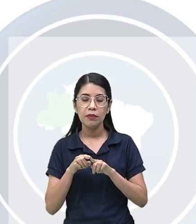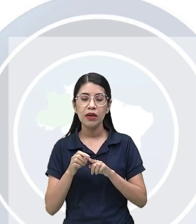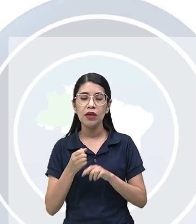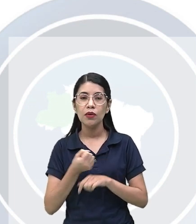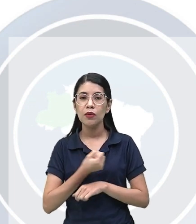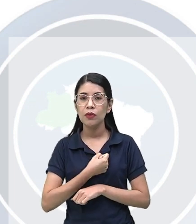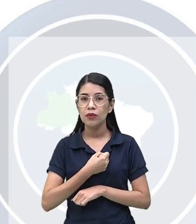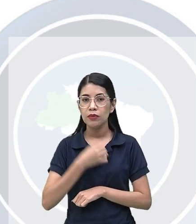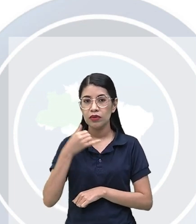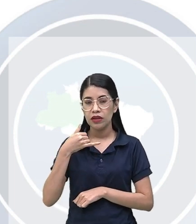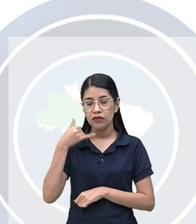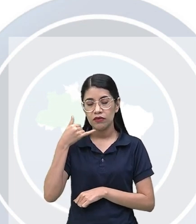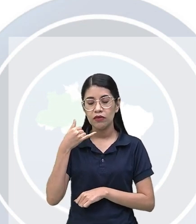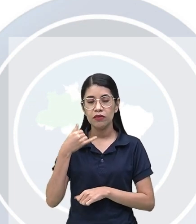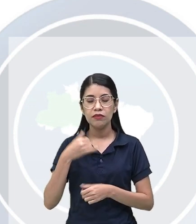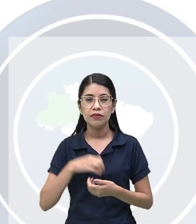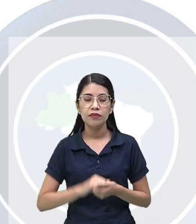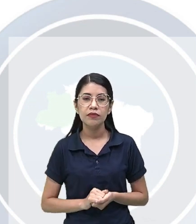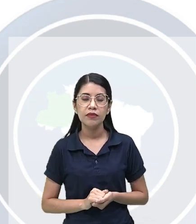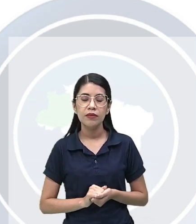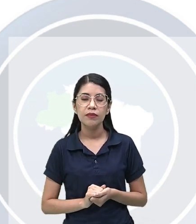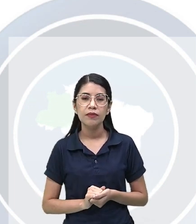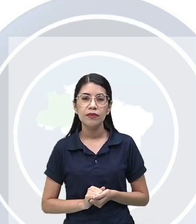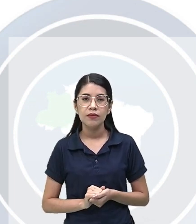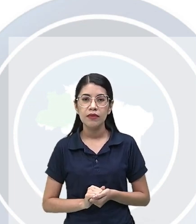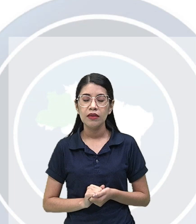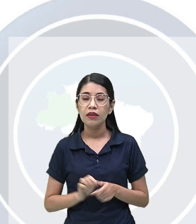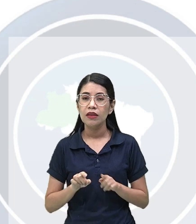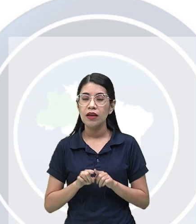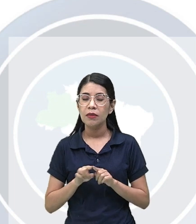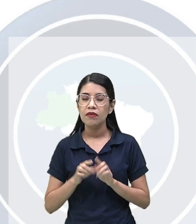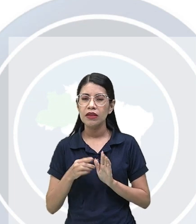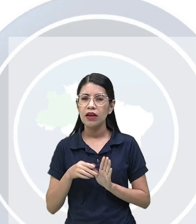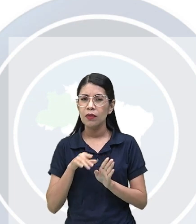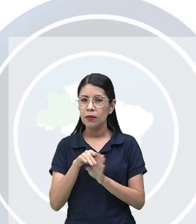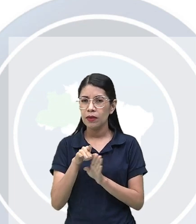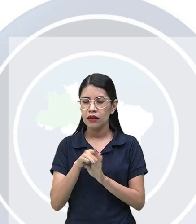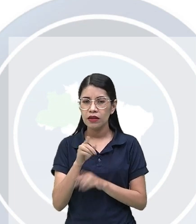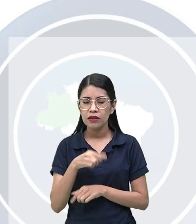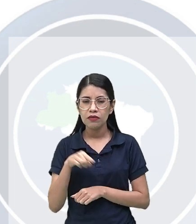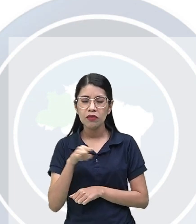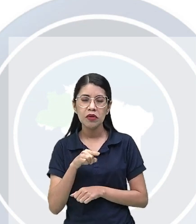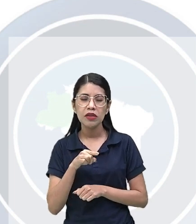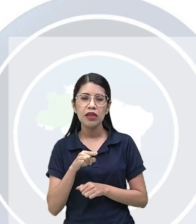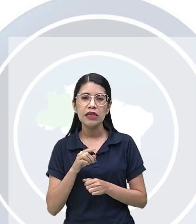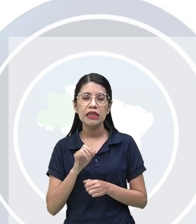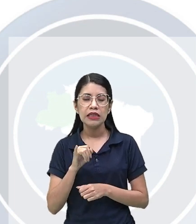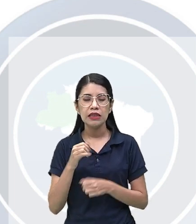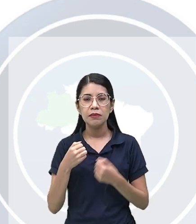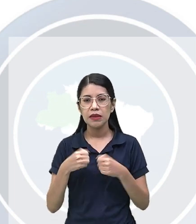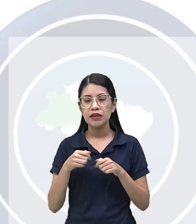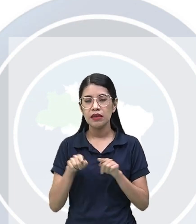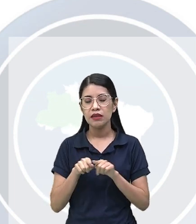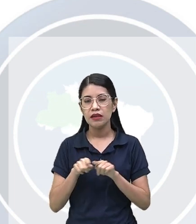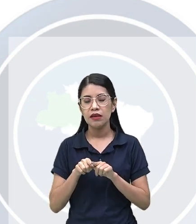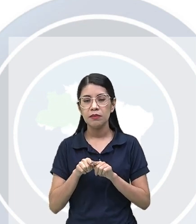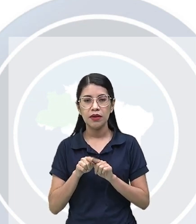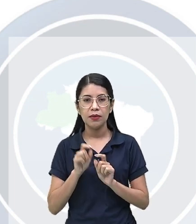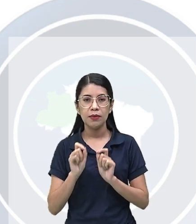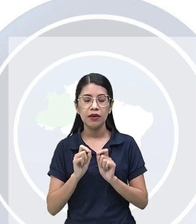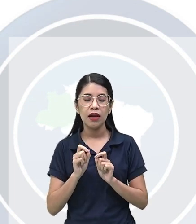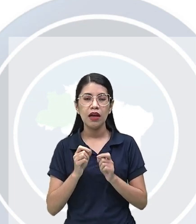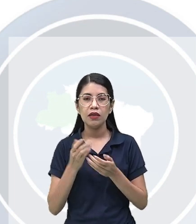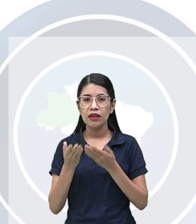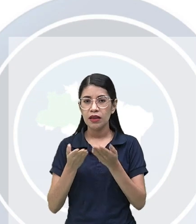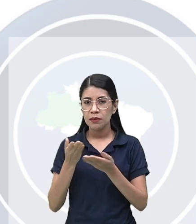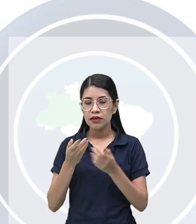da coordenação, né, direto, isso, que vai estar aí direcionando vocês e orientando em relação aí às